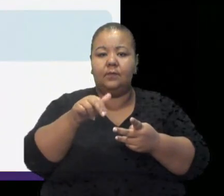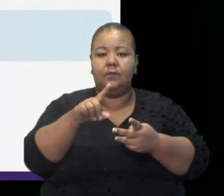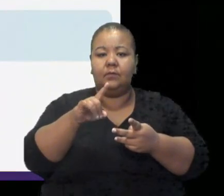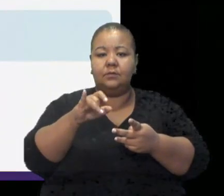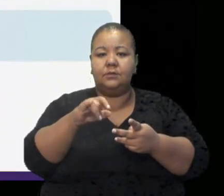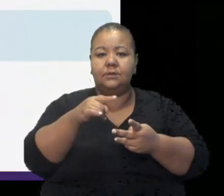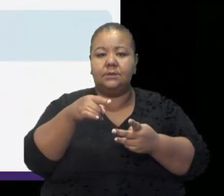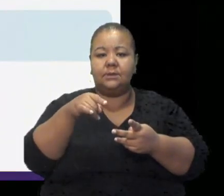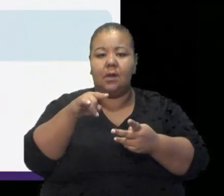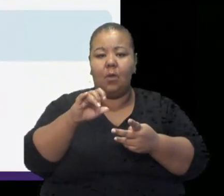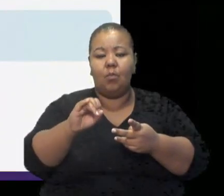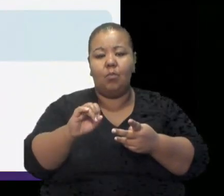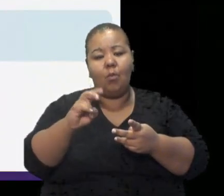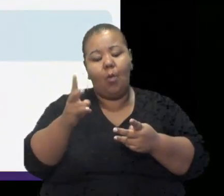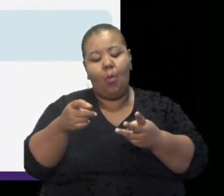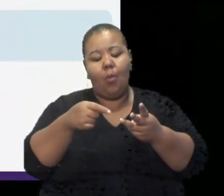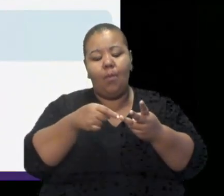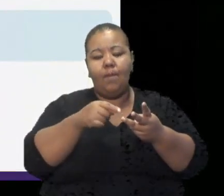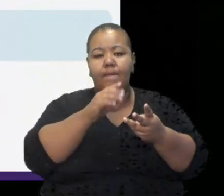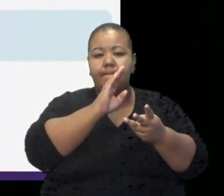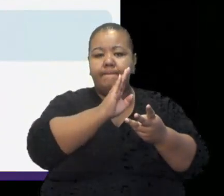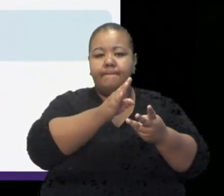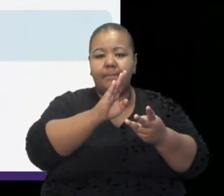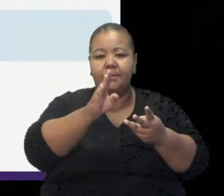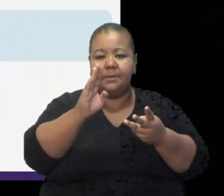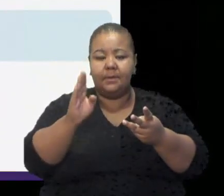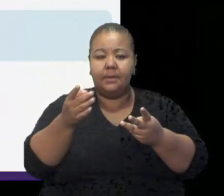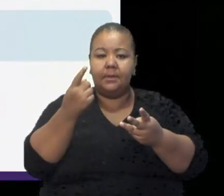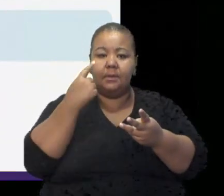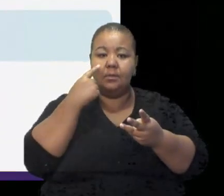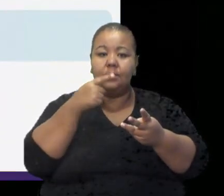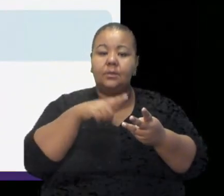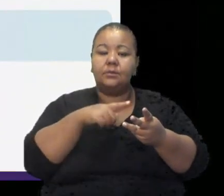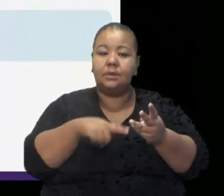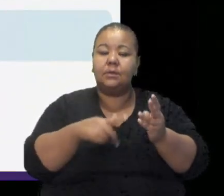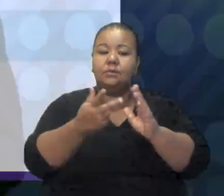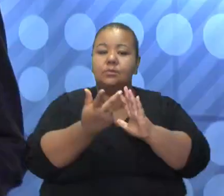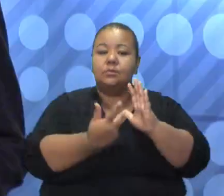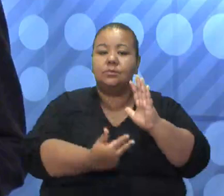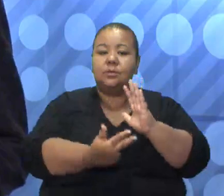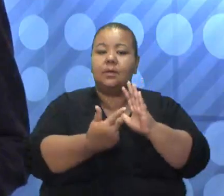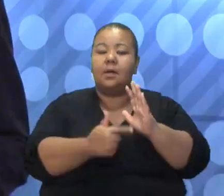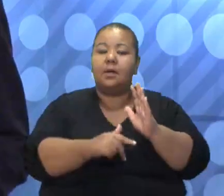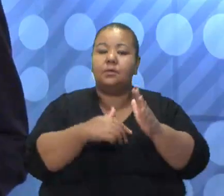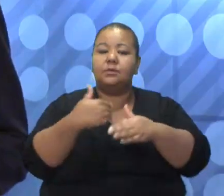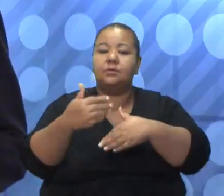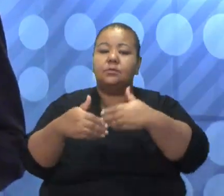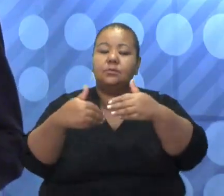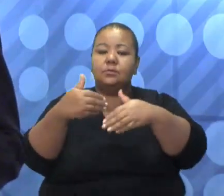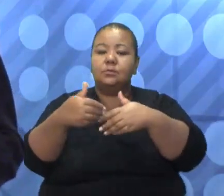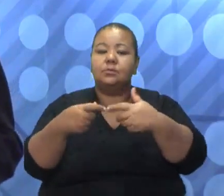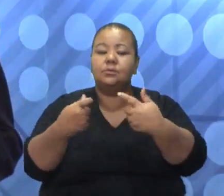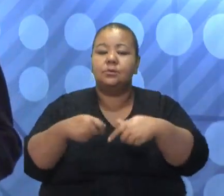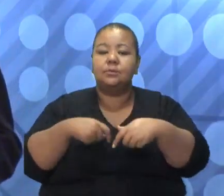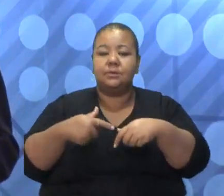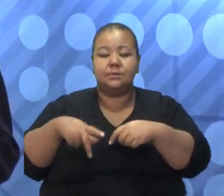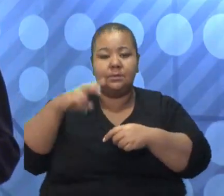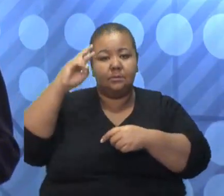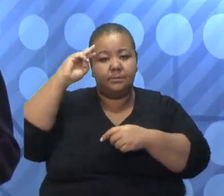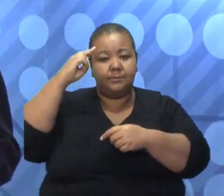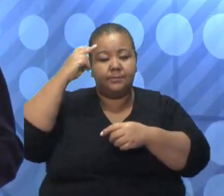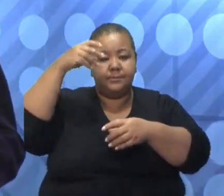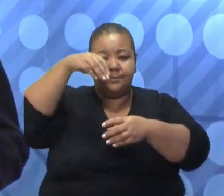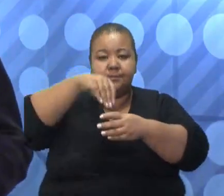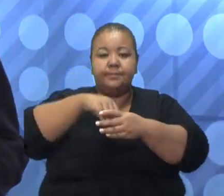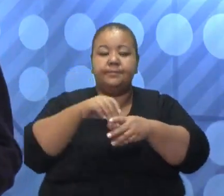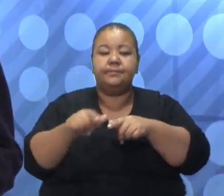uma biblioteca. Mas então a gente vê aí, então quando eu tenho um layout por processo, eu tenho que ter toda uma alta flexibilidade dentro do